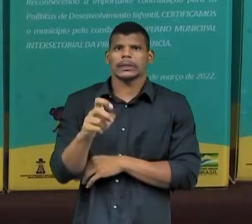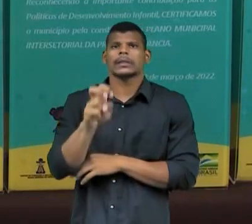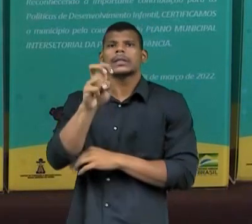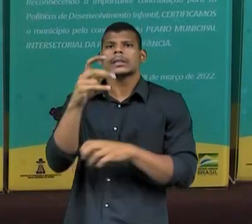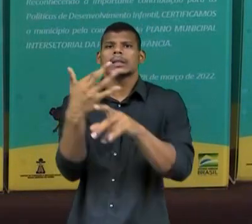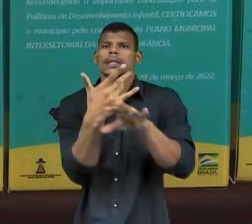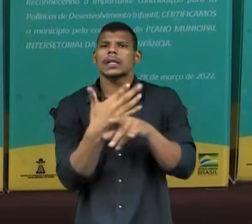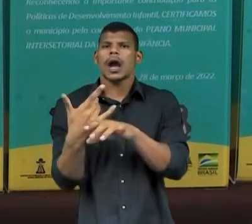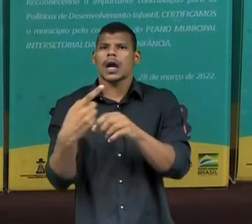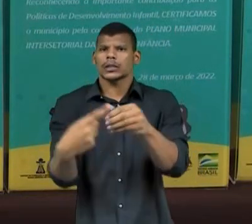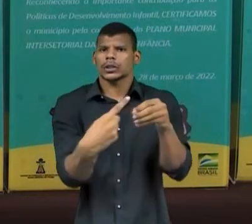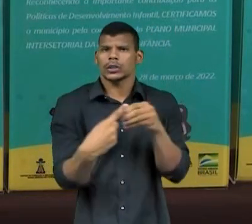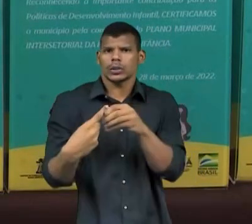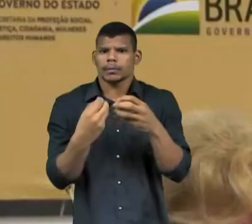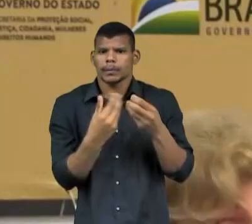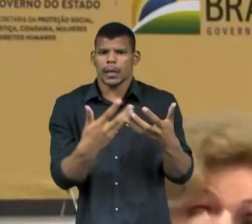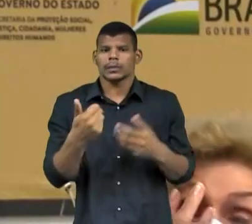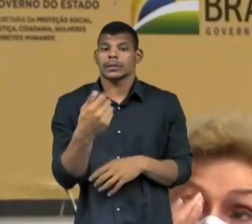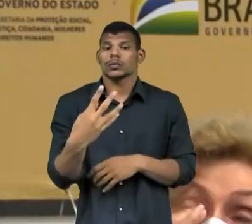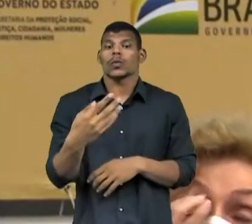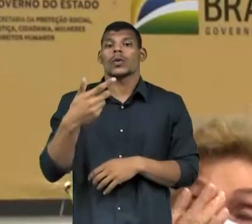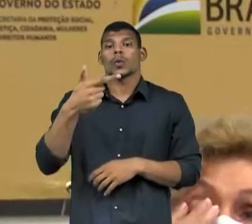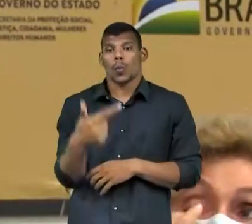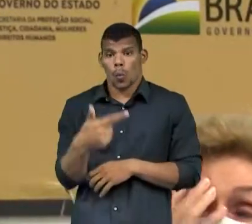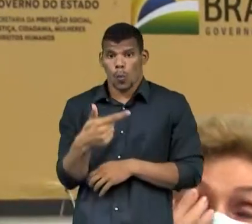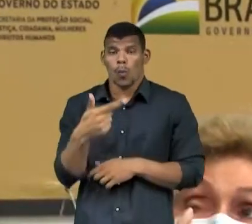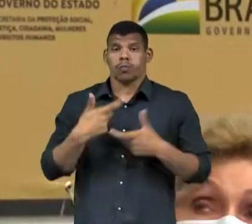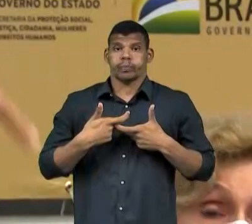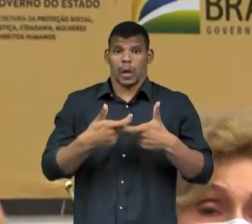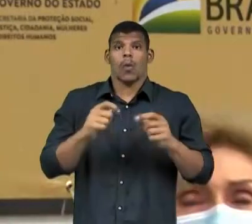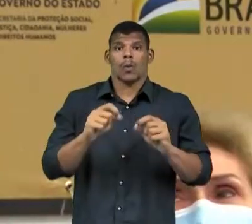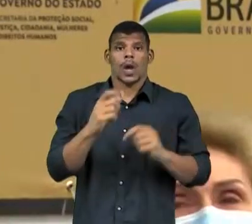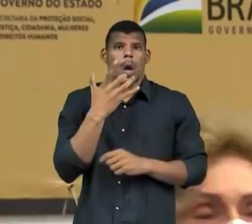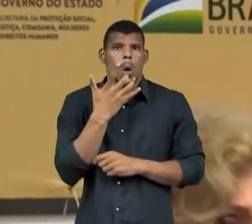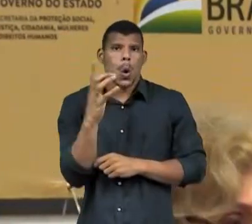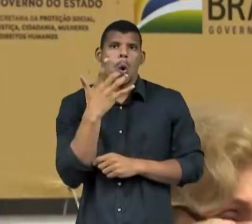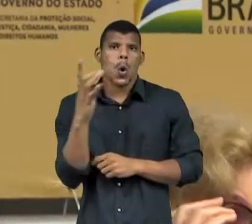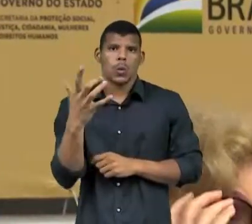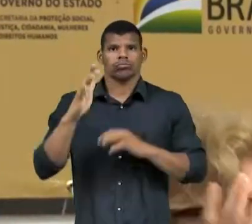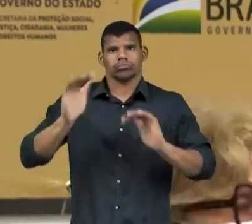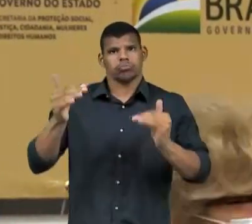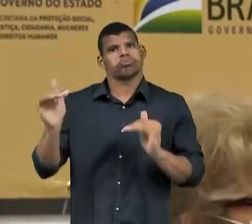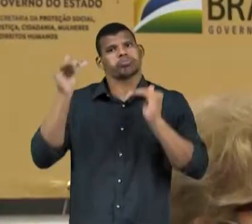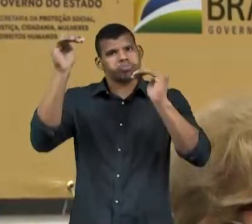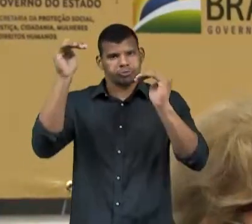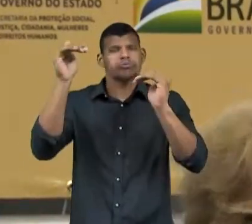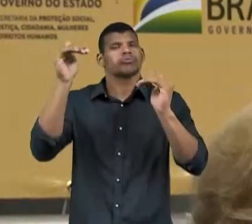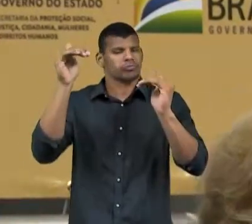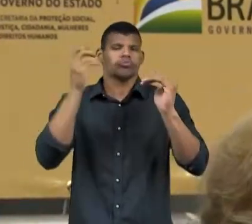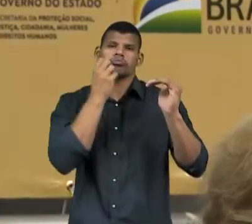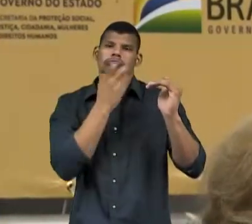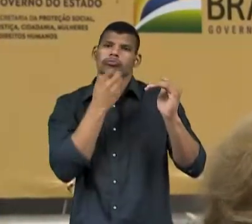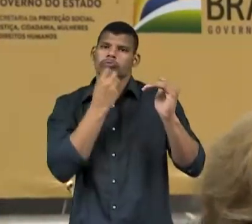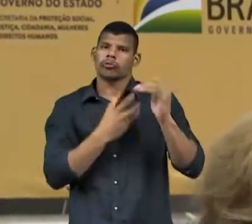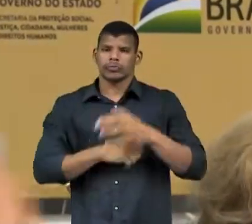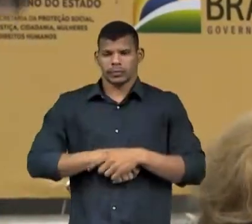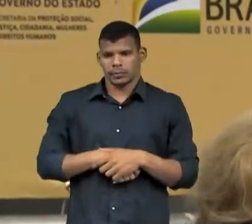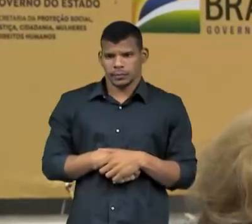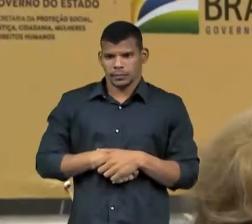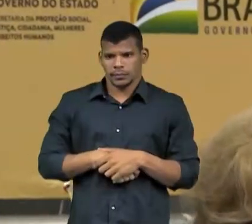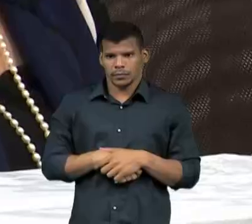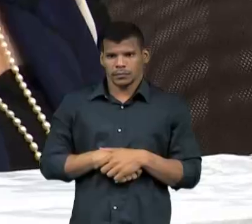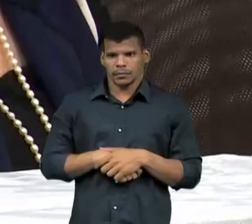premiadas, 142 receberam ouro, por já estarem com os planos municipais intersetoriais da